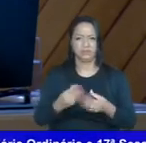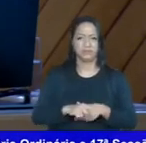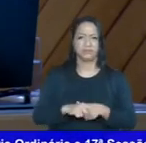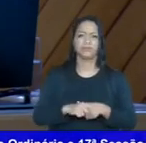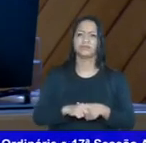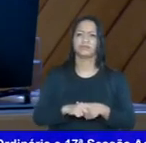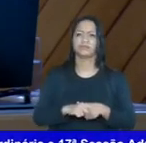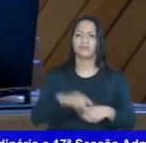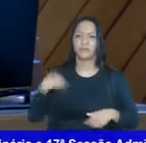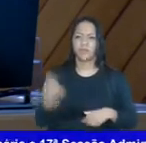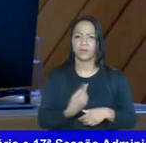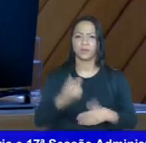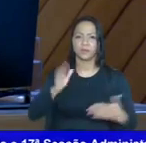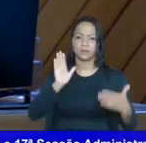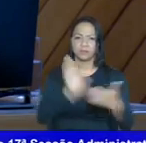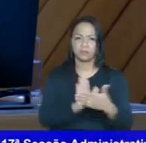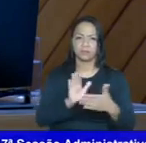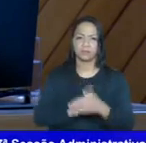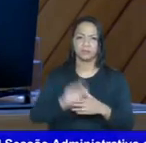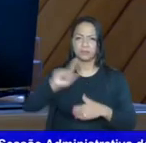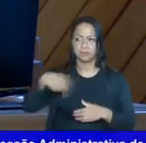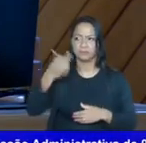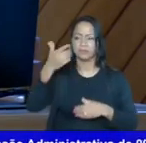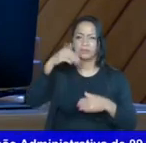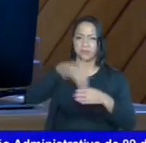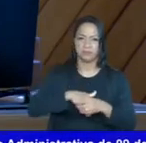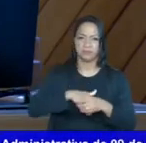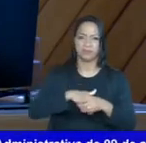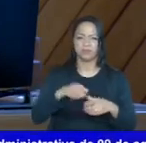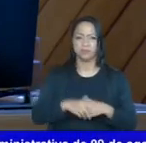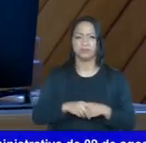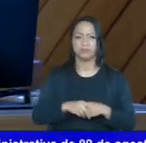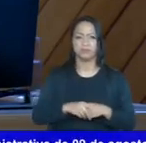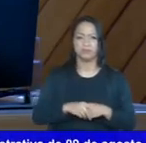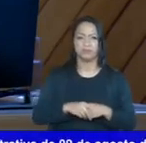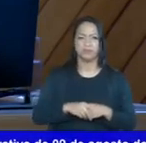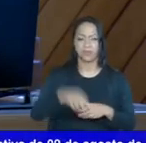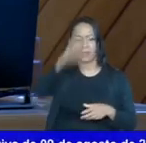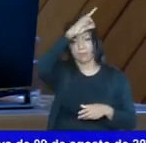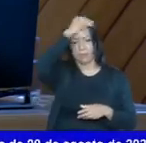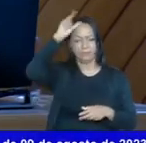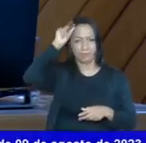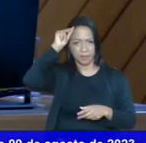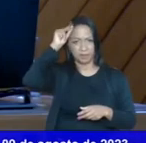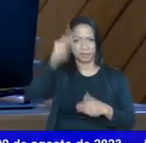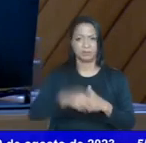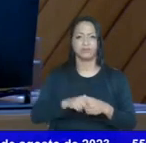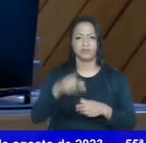questão, por exemplo, nós vamos enfrentar aqui, na próxima eleição municipal.